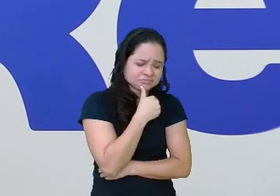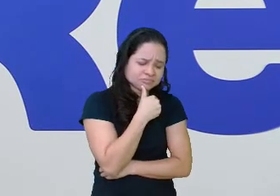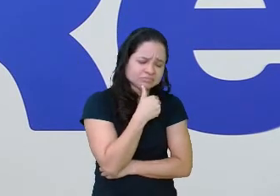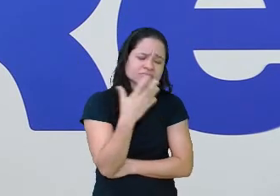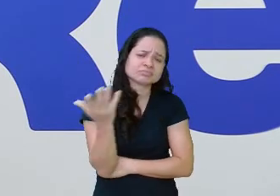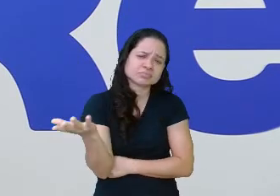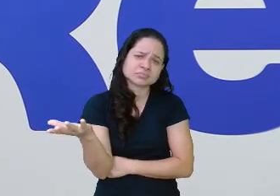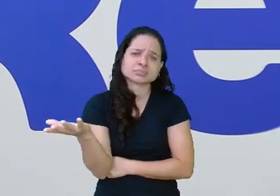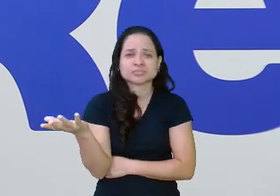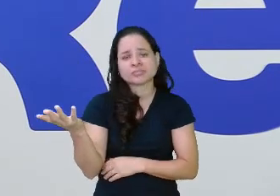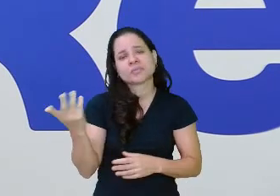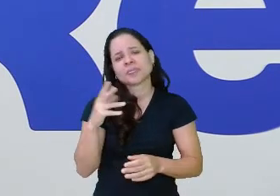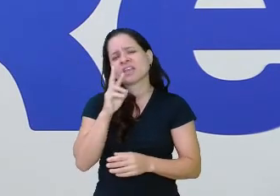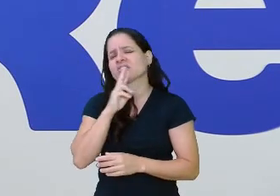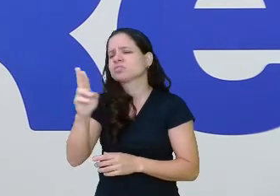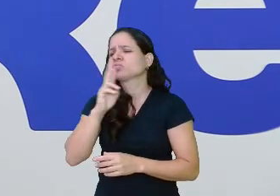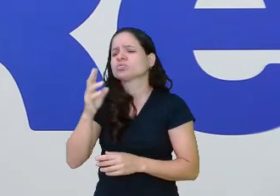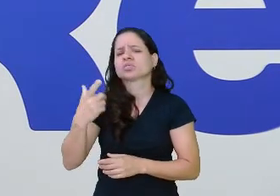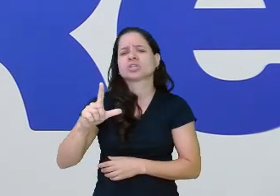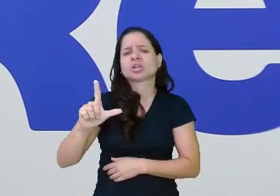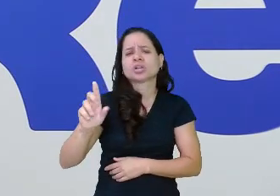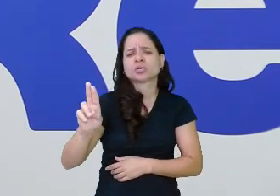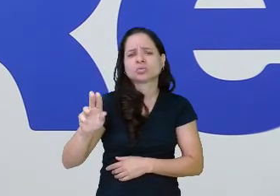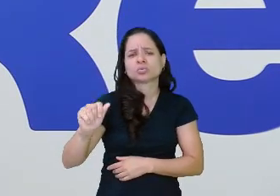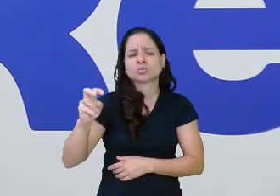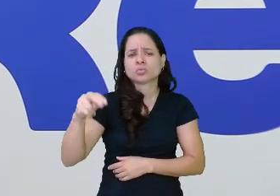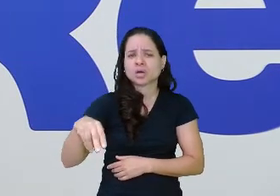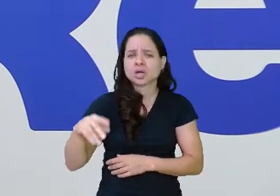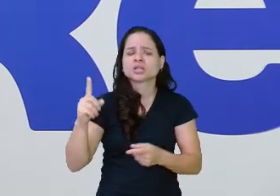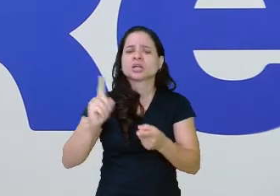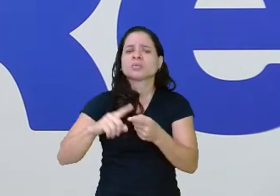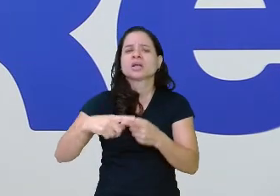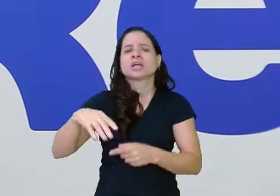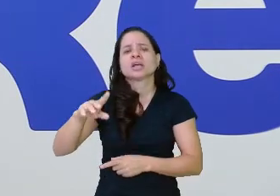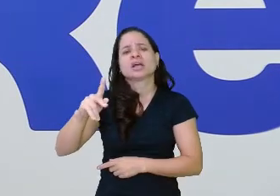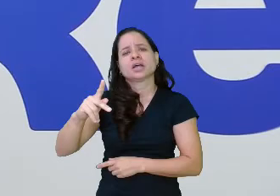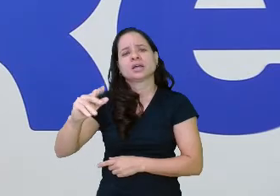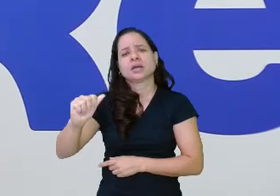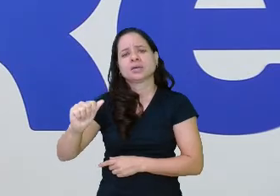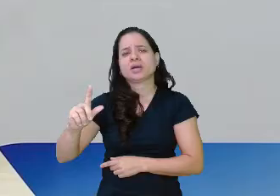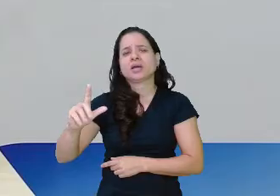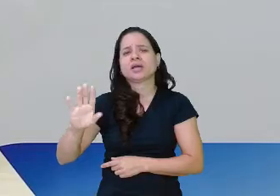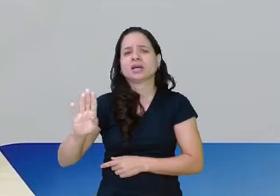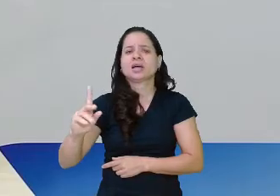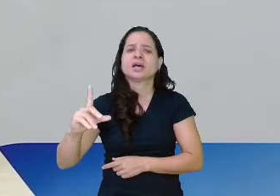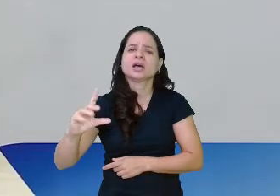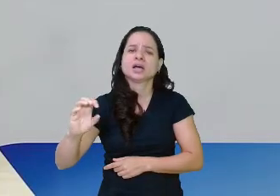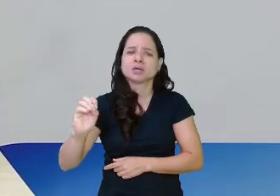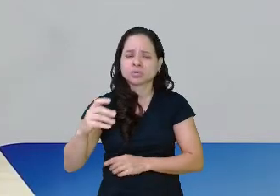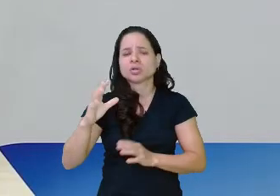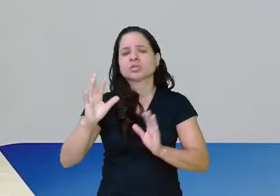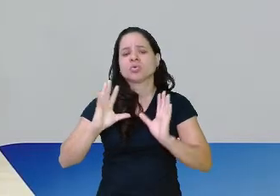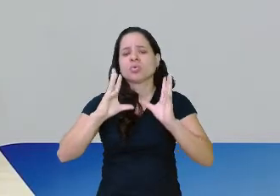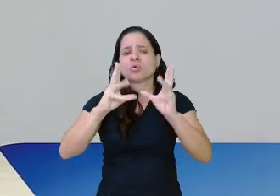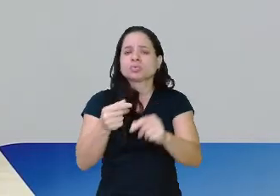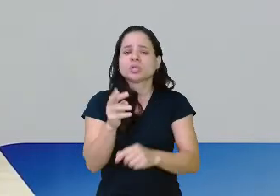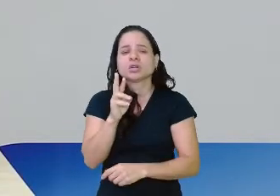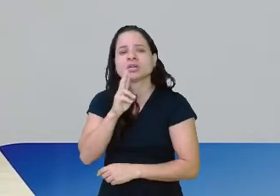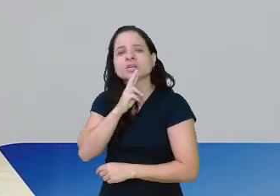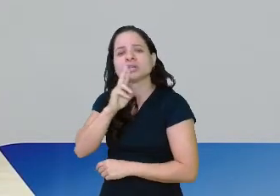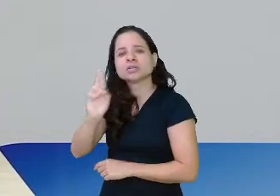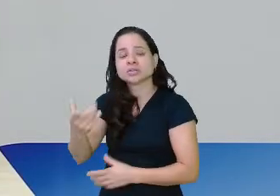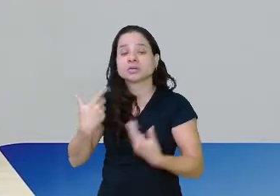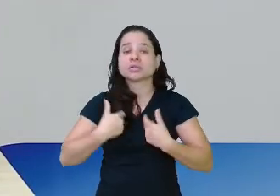tudo respondendo. Luan, a Anne, como sempre, o Pablo também. Todo mundo aqui nota 1000. Todo mundo aí respondendo. E para